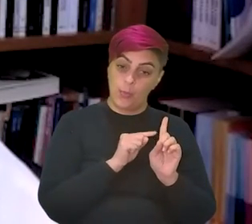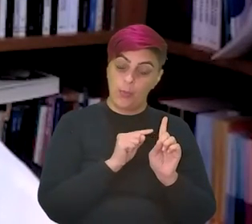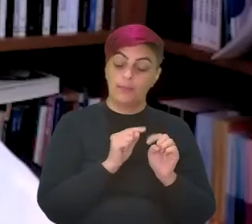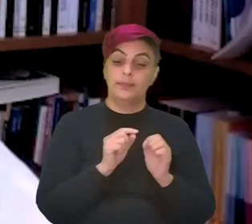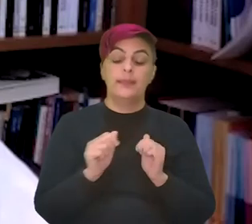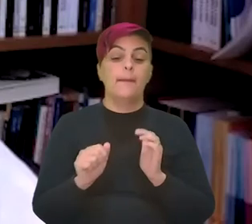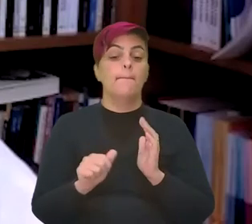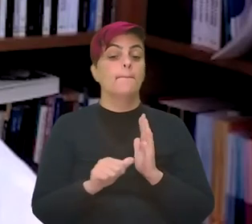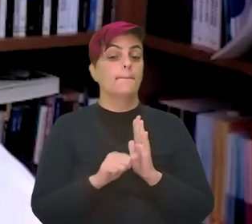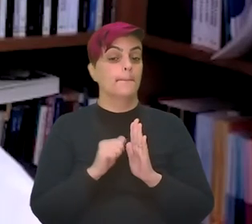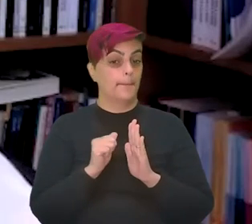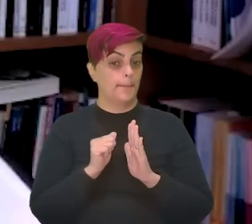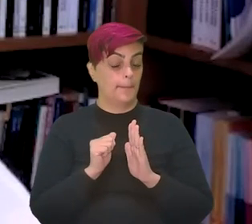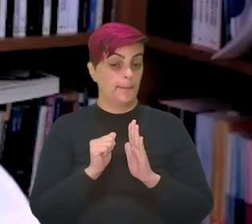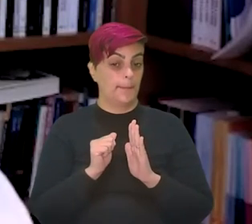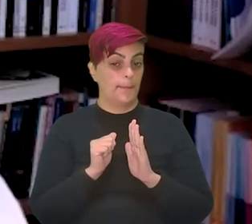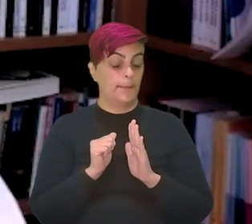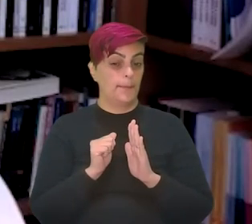ele primeiro